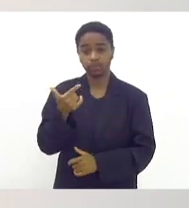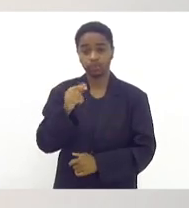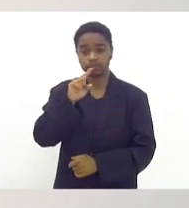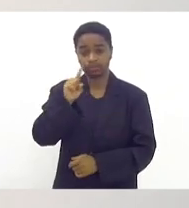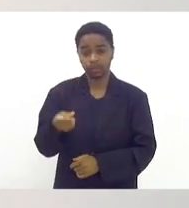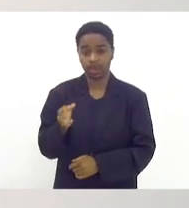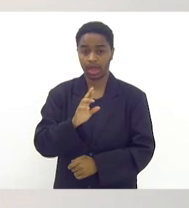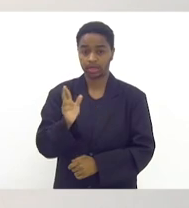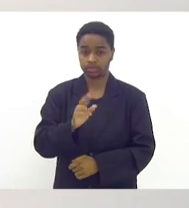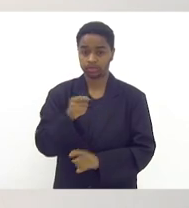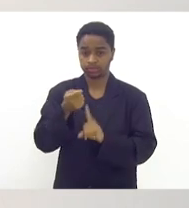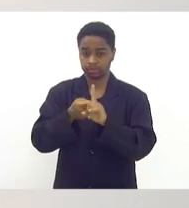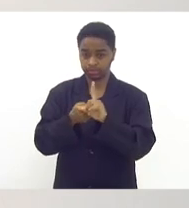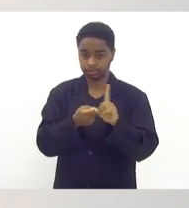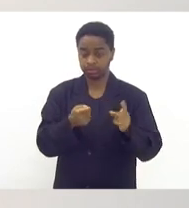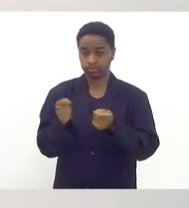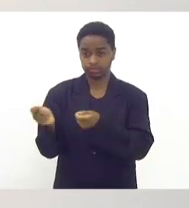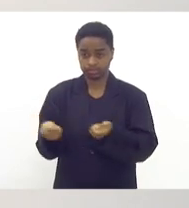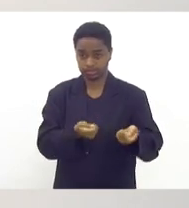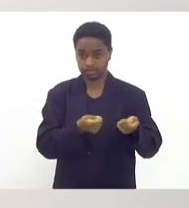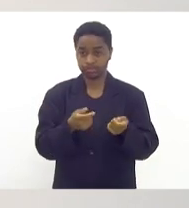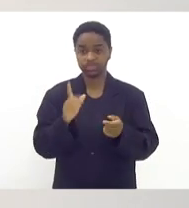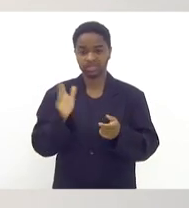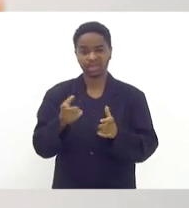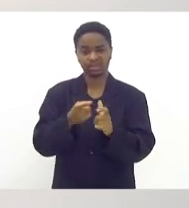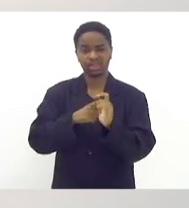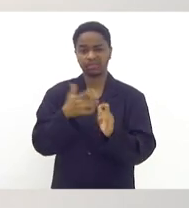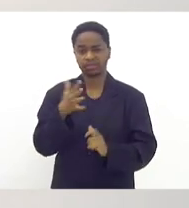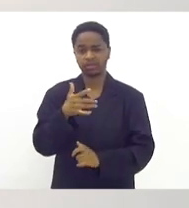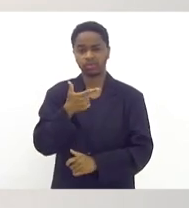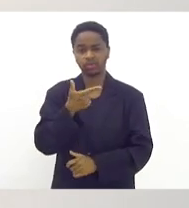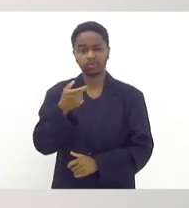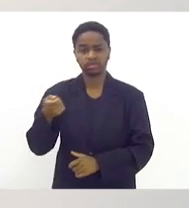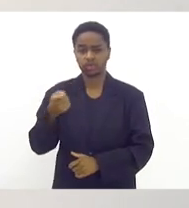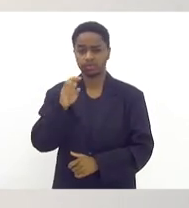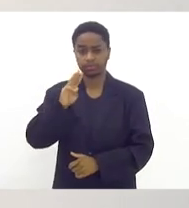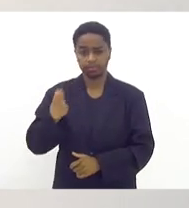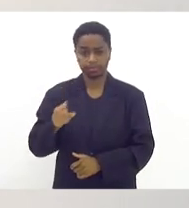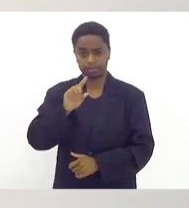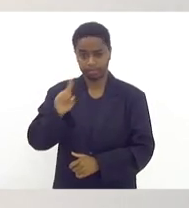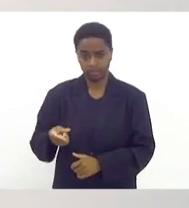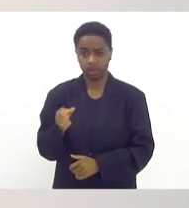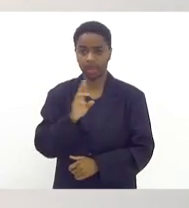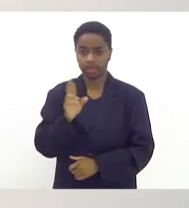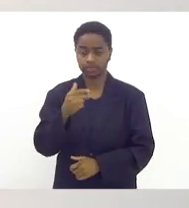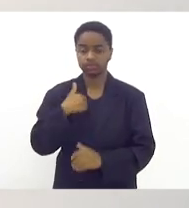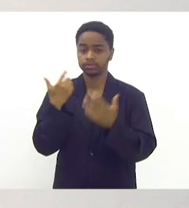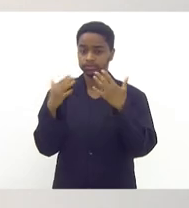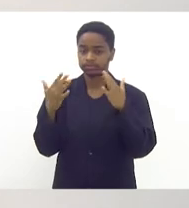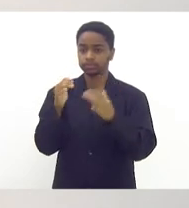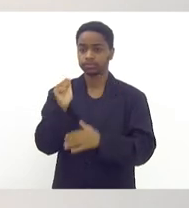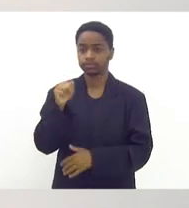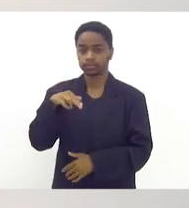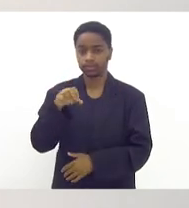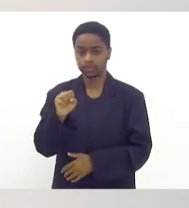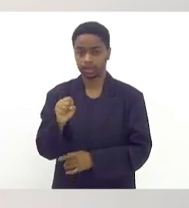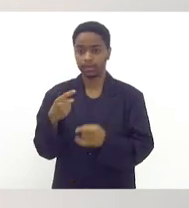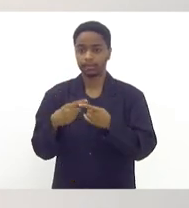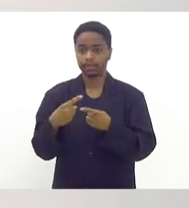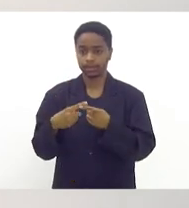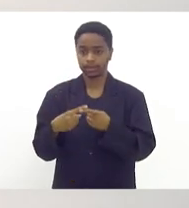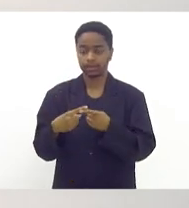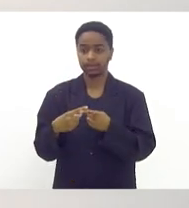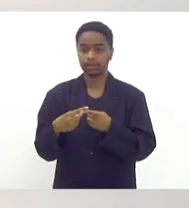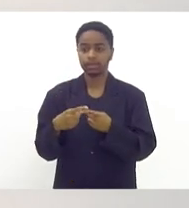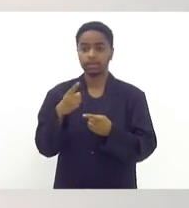e a mil me deve de reembolso já 200 e poucos Mila quero parabenizar a NS porque eu tenho multa da